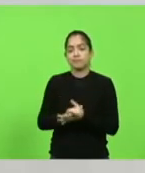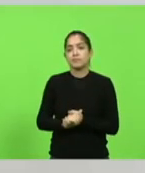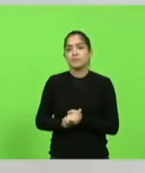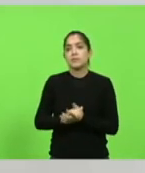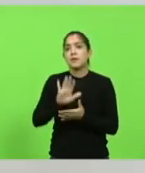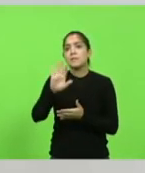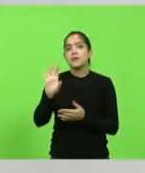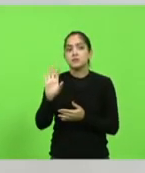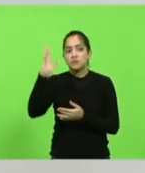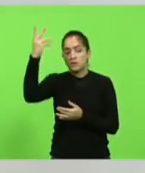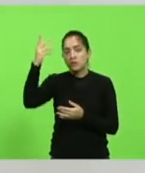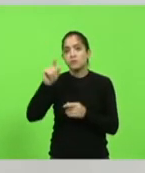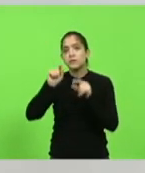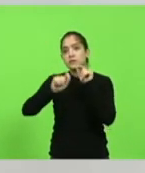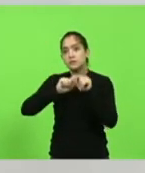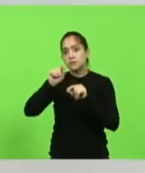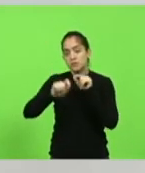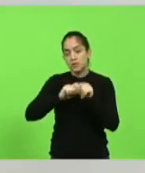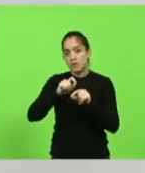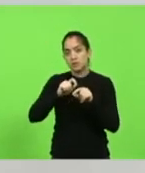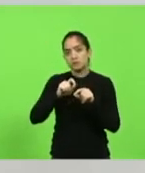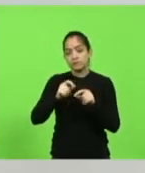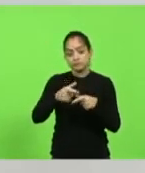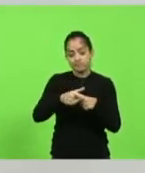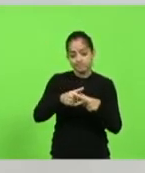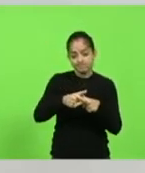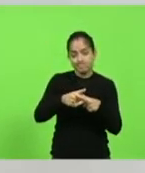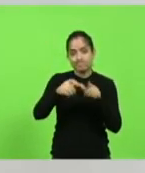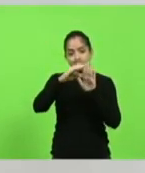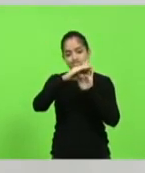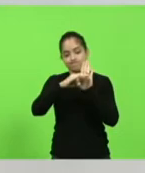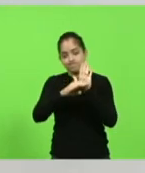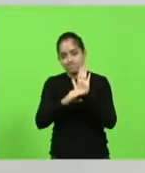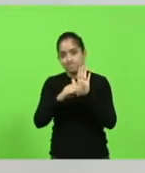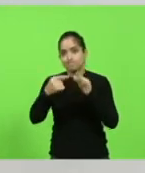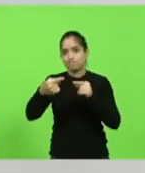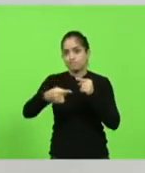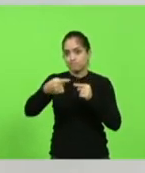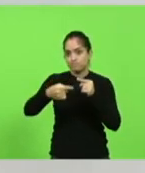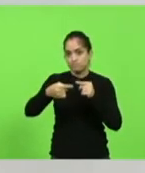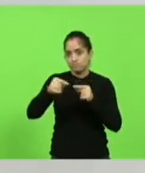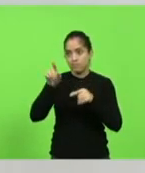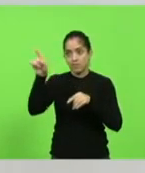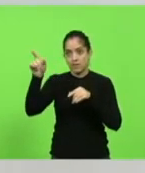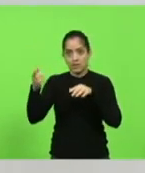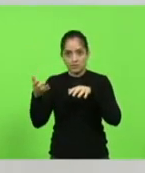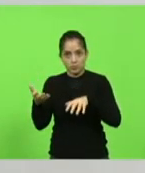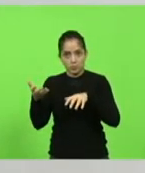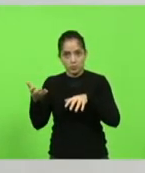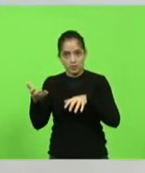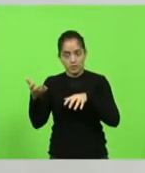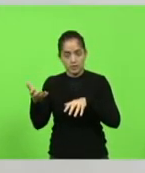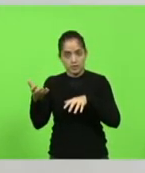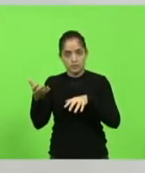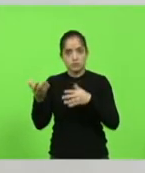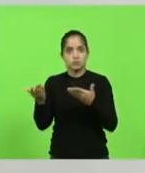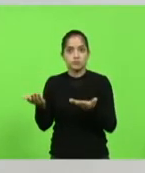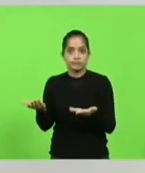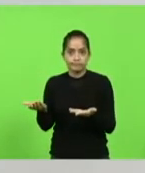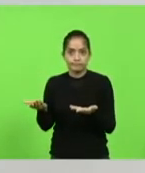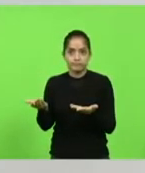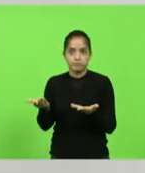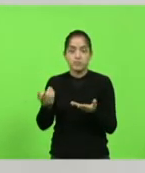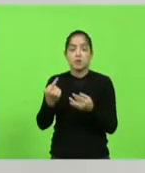deputada Dirce, quando a minoria não consegue pautar este assunto no Congresso Nacional, porque